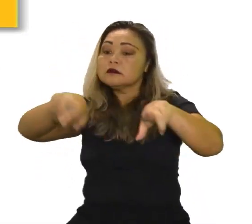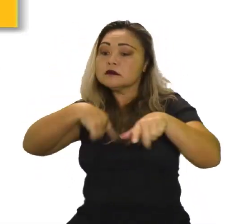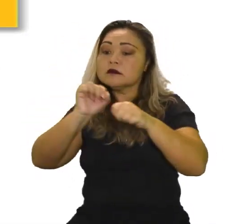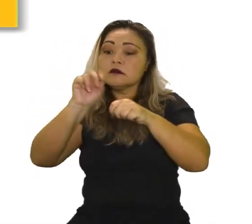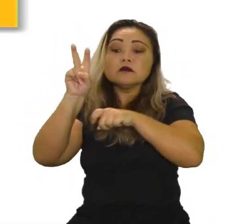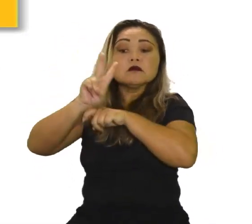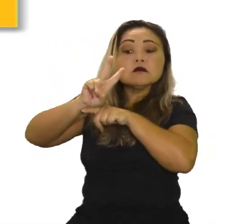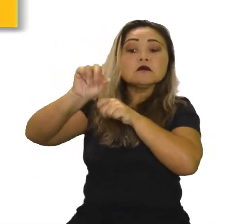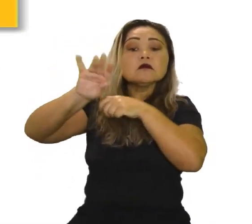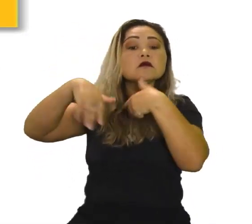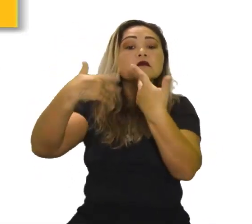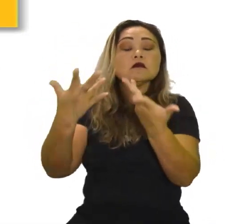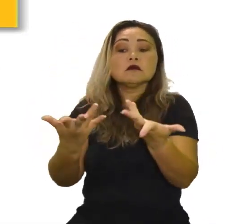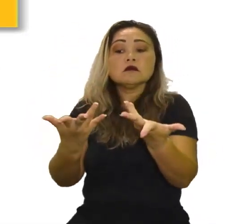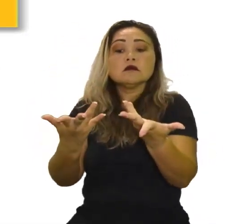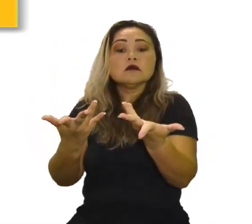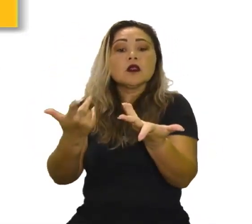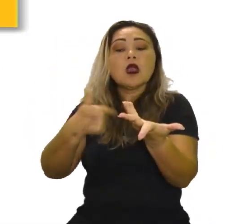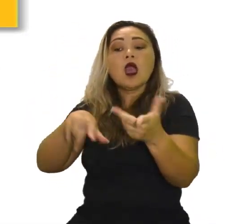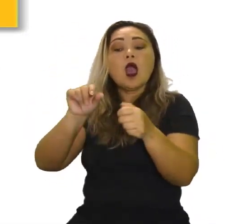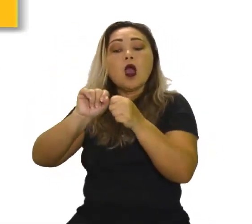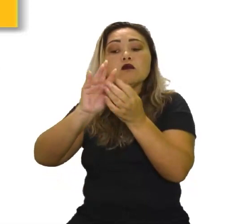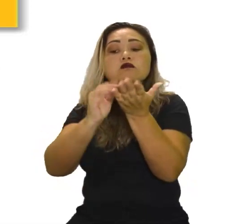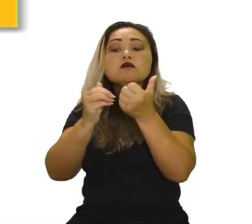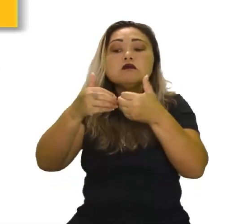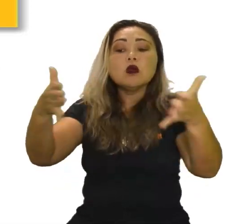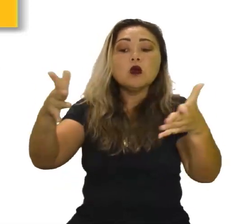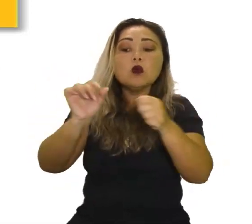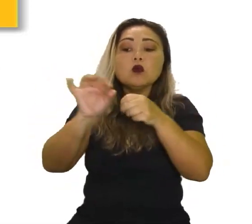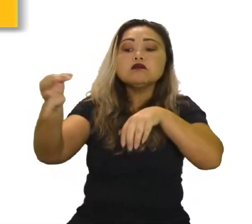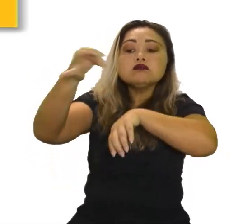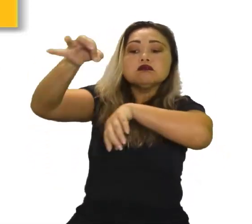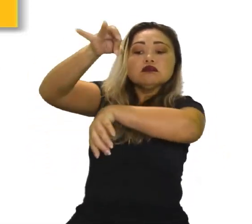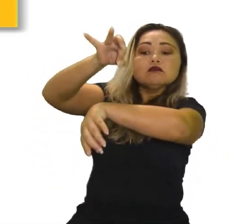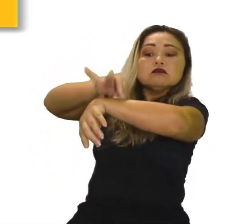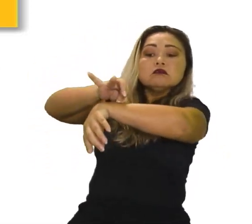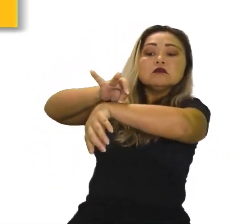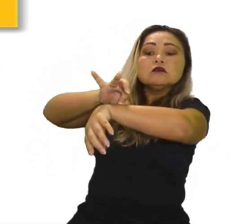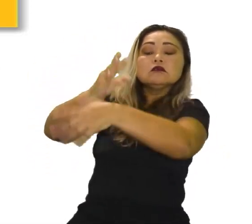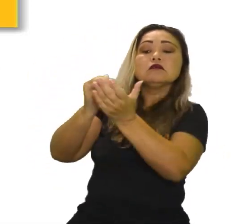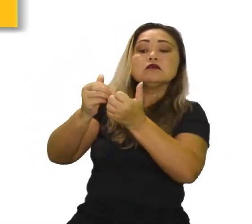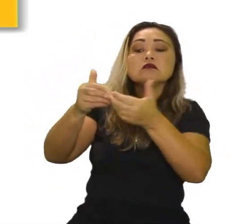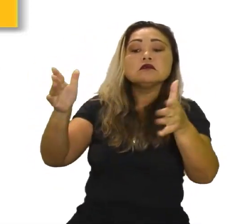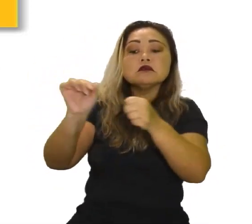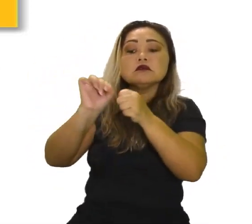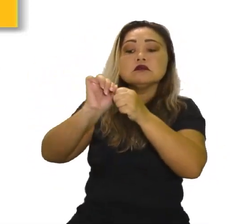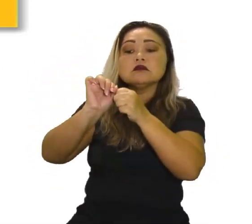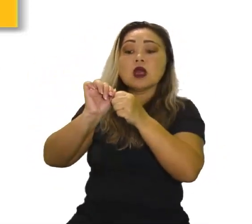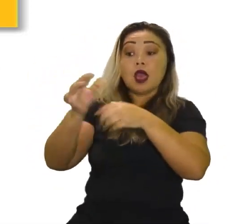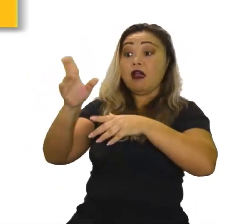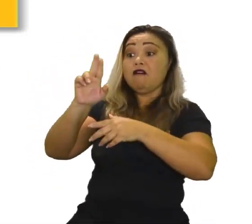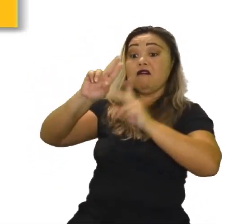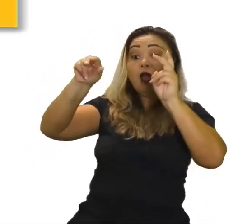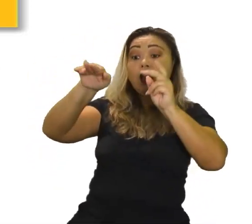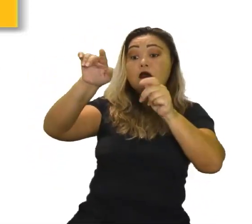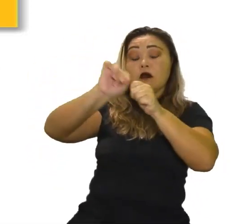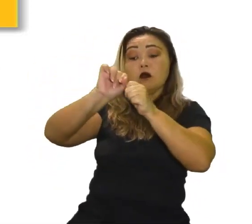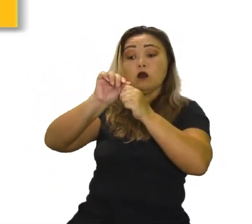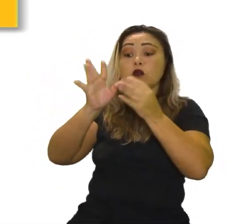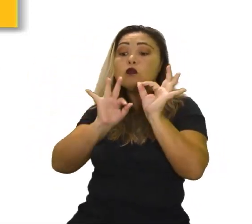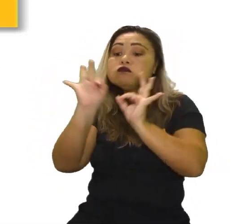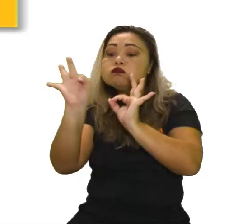apicultura. Primeiro, vamos dar uma introdução sobre apicultura. Falar sobre abelhas,